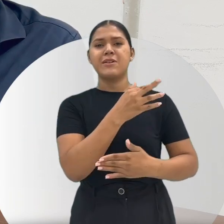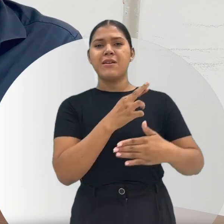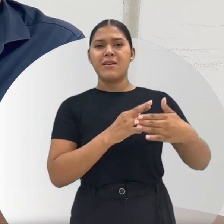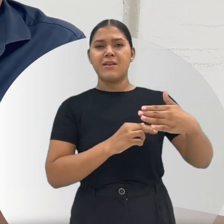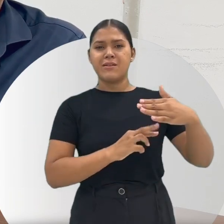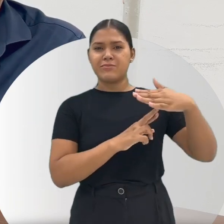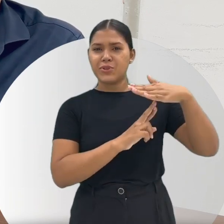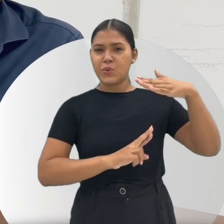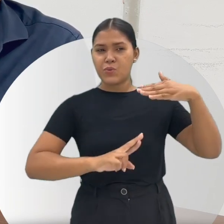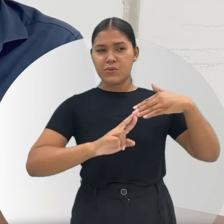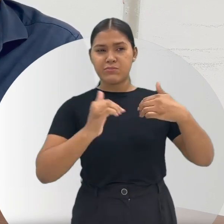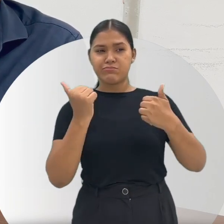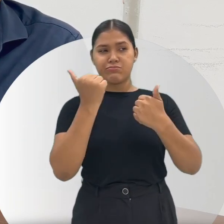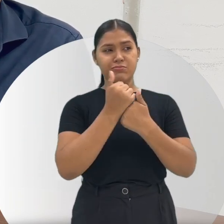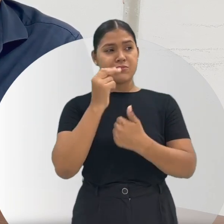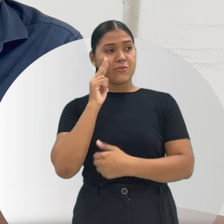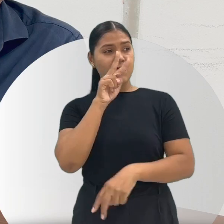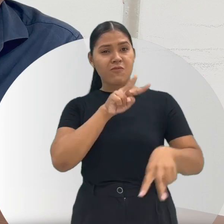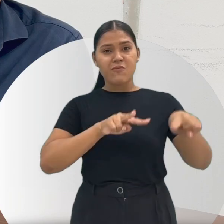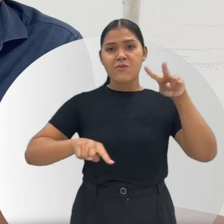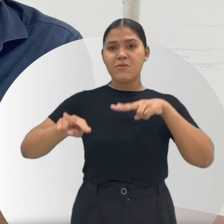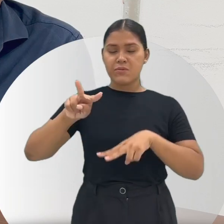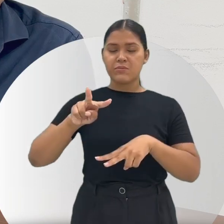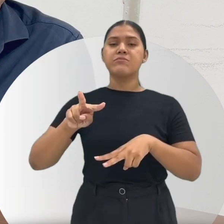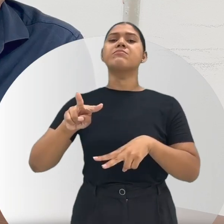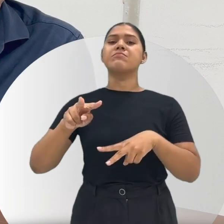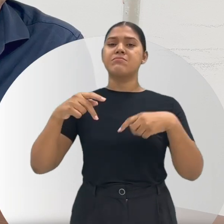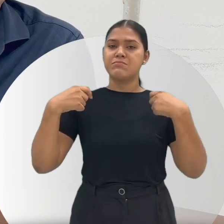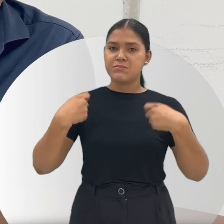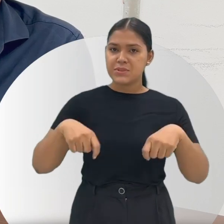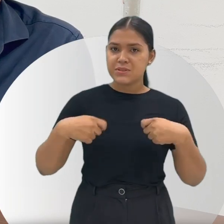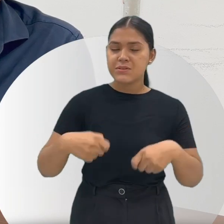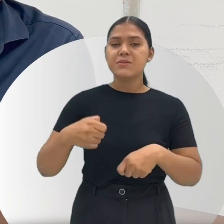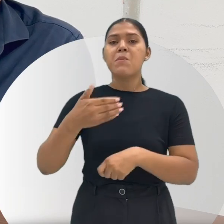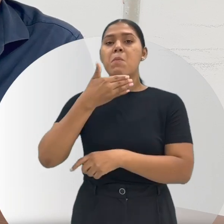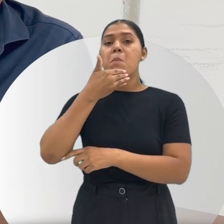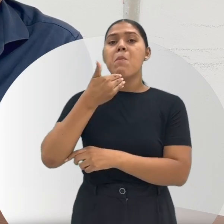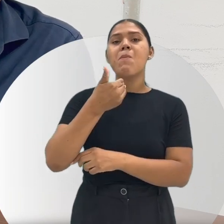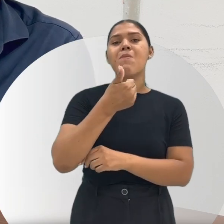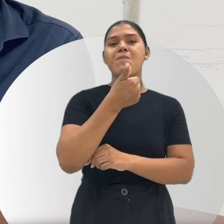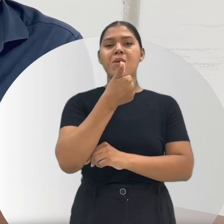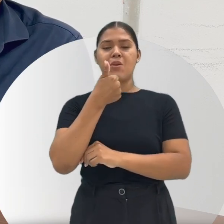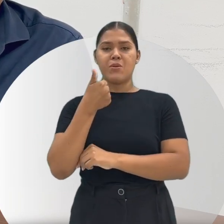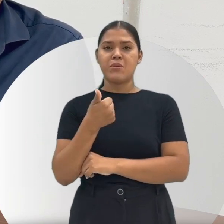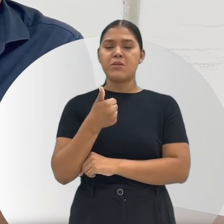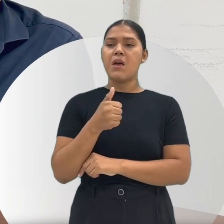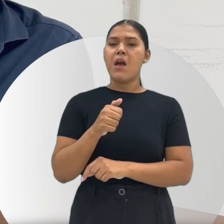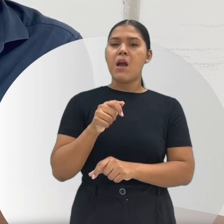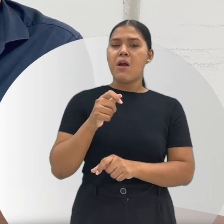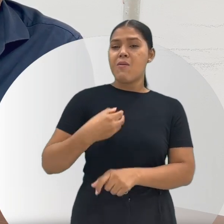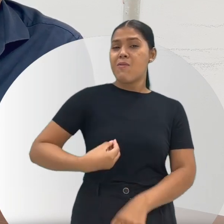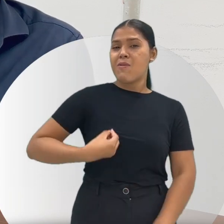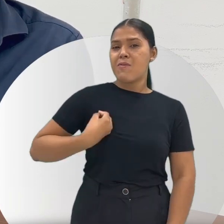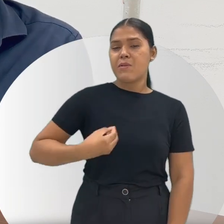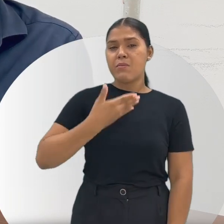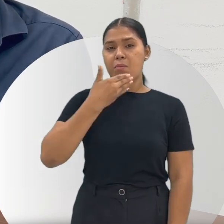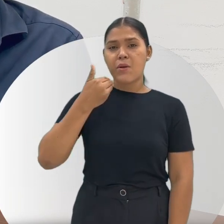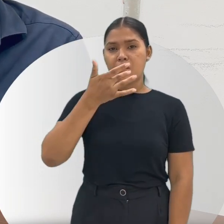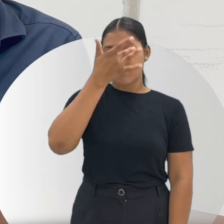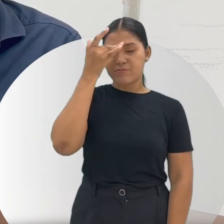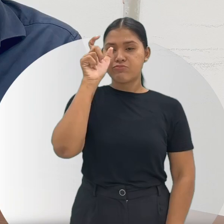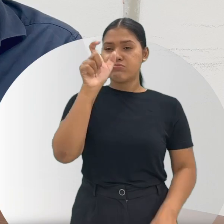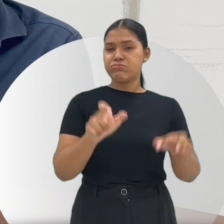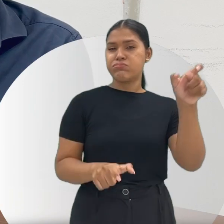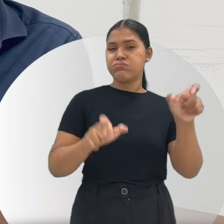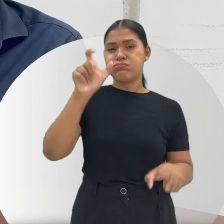todos pensem assim. Eu acho que a Proem ela deve tentar prover os meios para que cada um que esteja aqui dentro da nossa instituição tenha